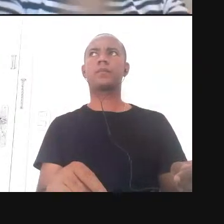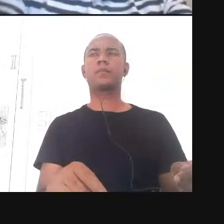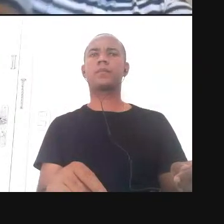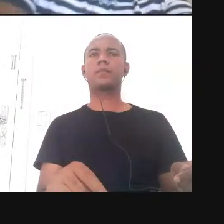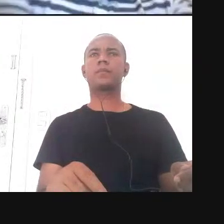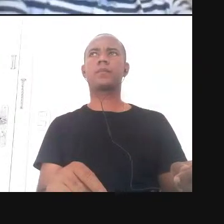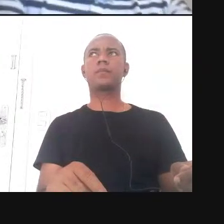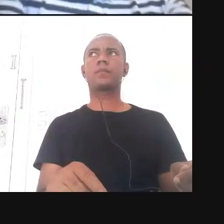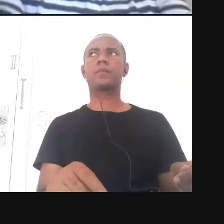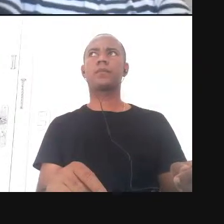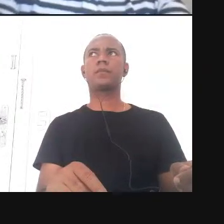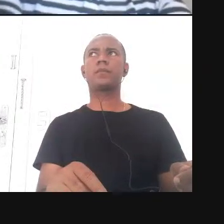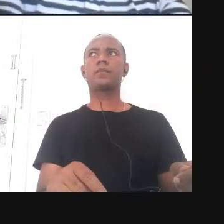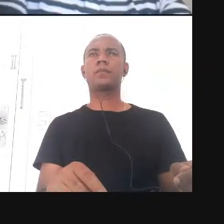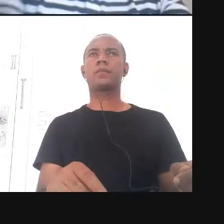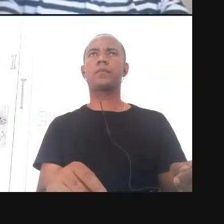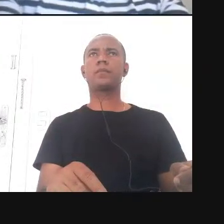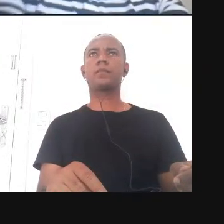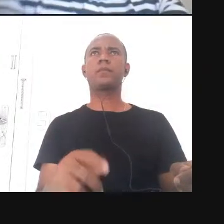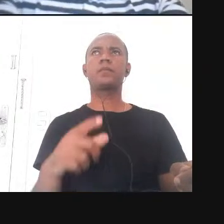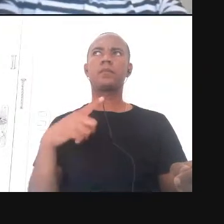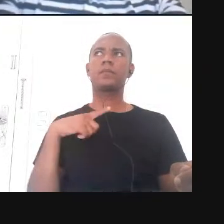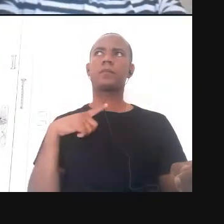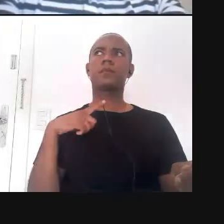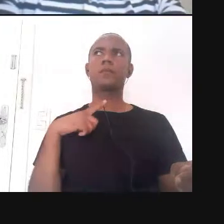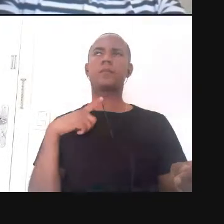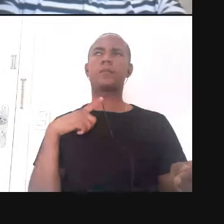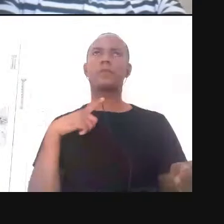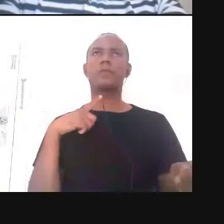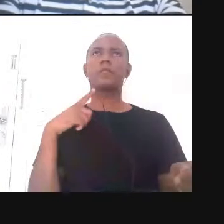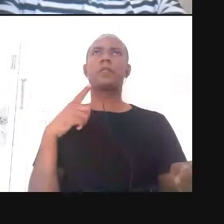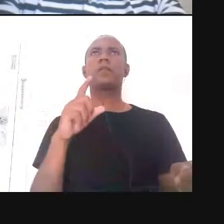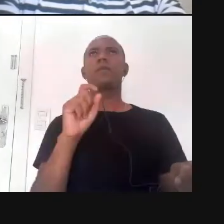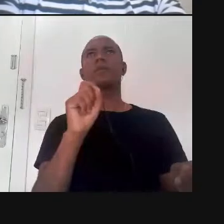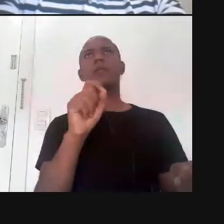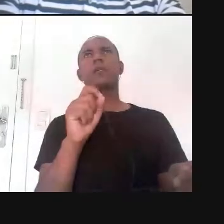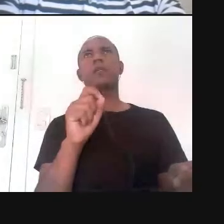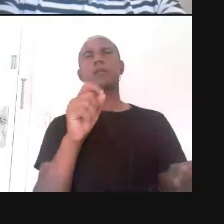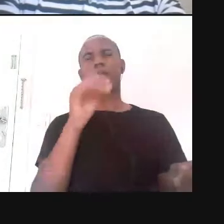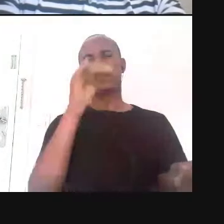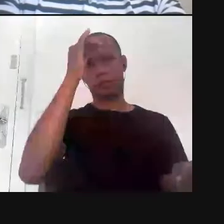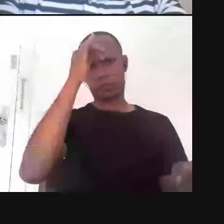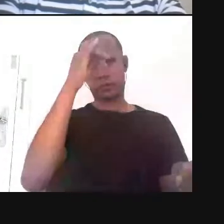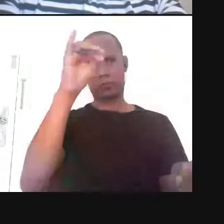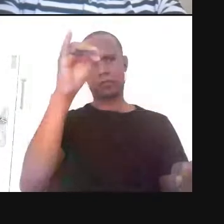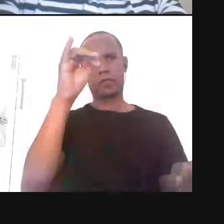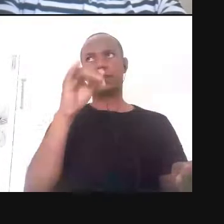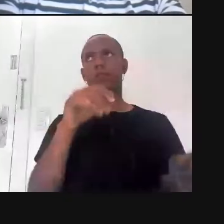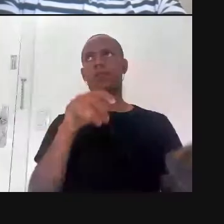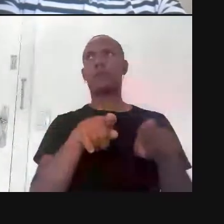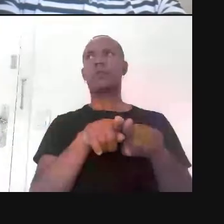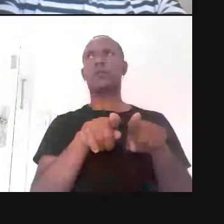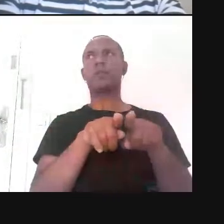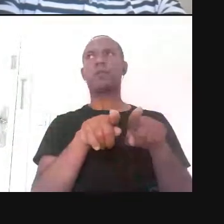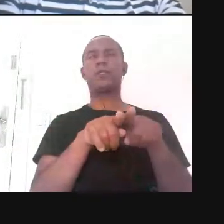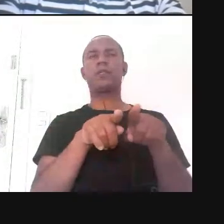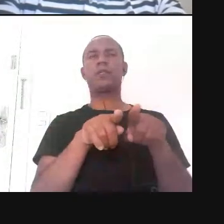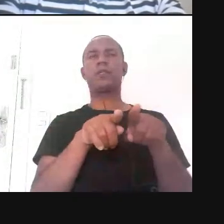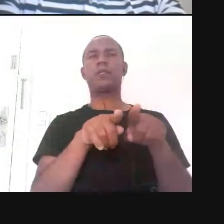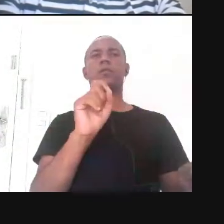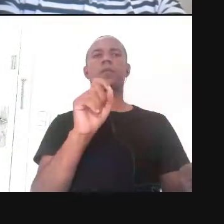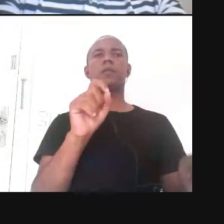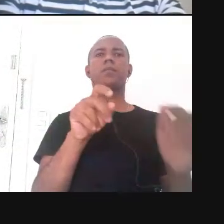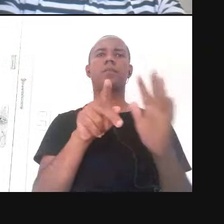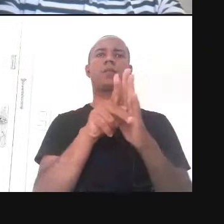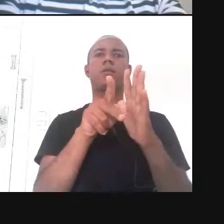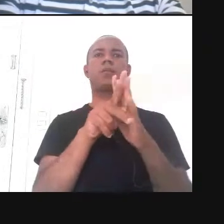temos aquele que edita, temos o leitor, e aí quando nós falamos de leitores, vamos ver várias categorias de leitor, o leitor comum, o